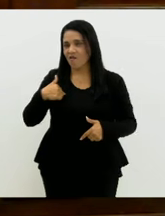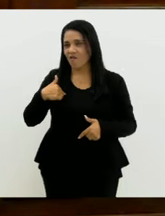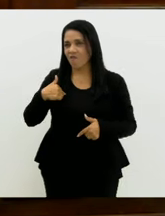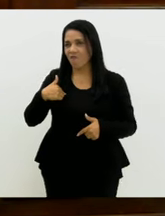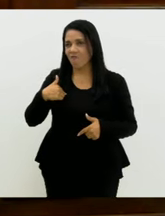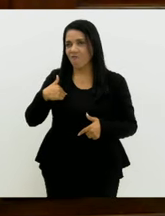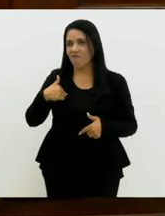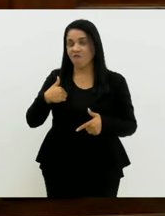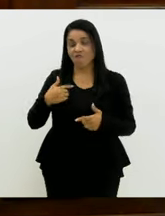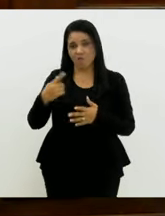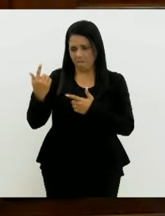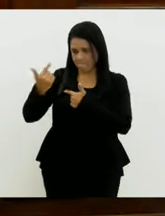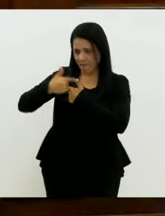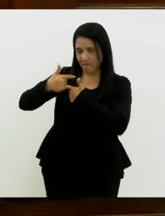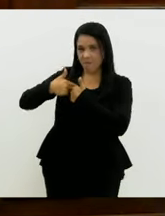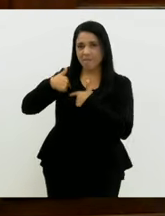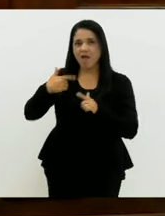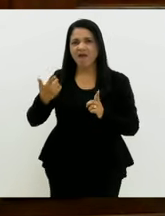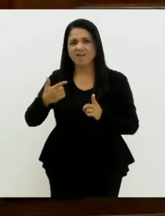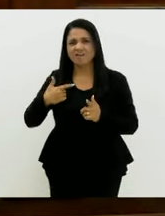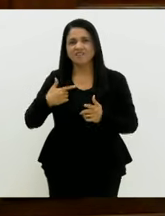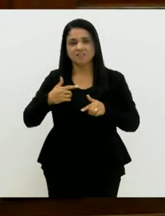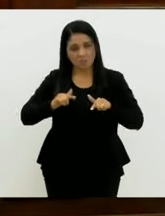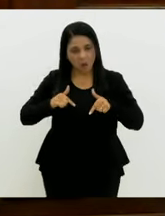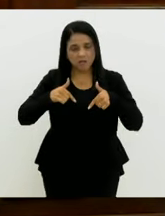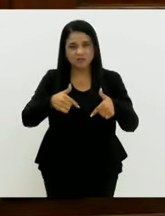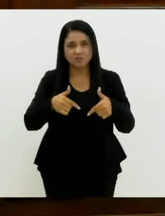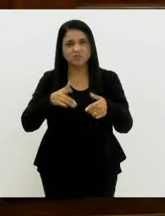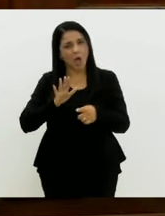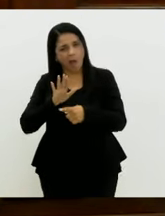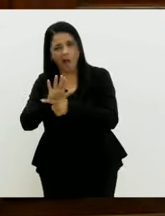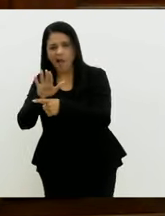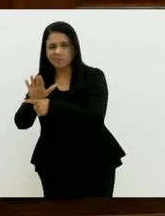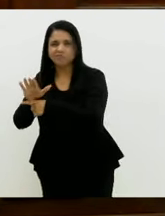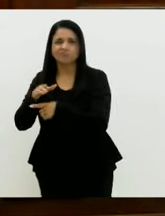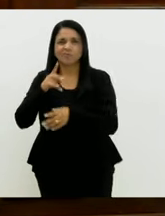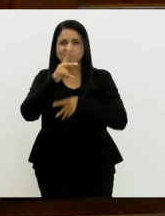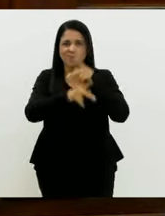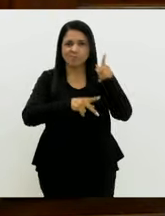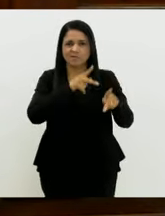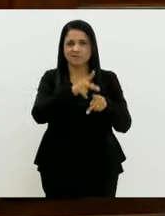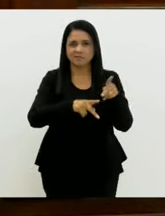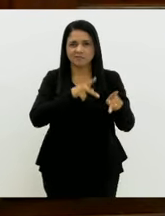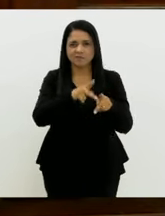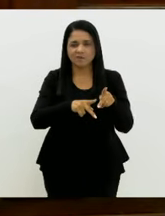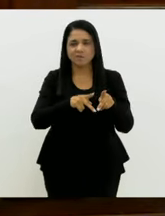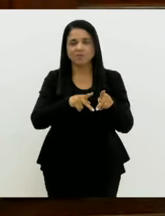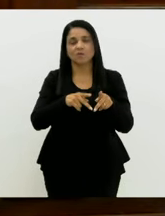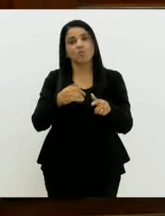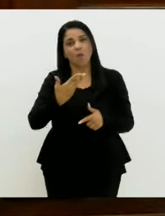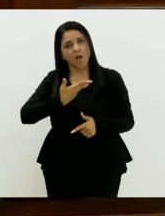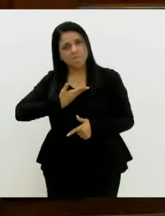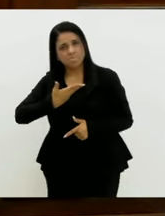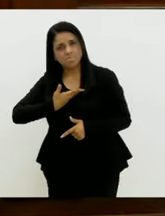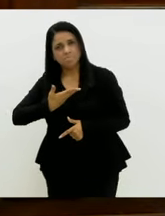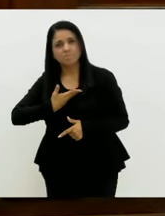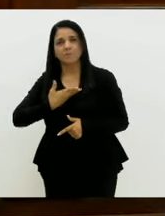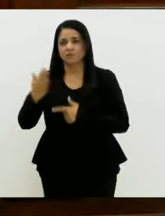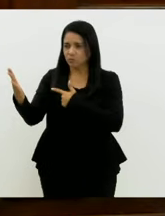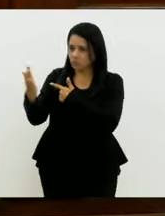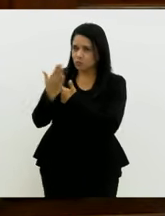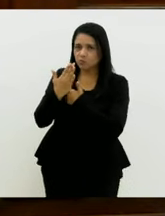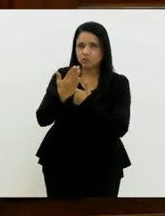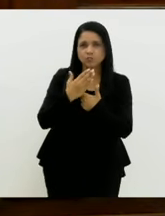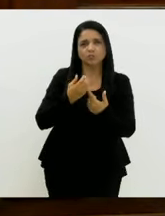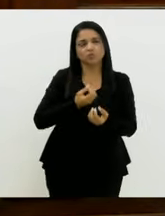essa. Fizemos várias coisas ali, ajudamos a população, através de amigos que distribuíram